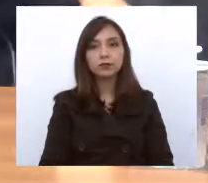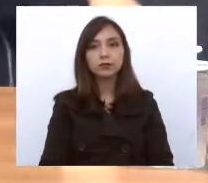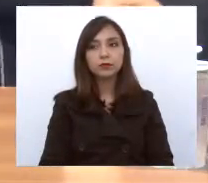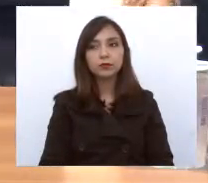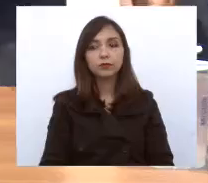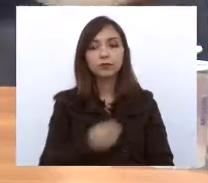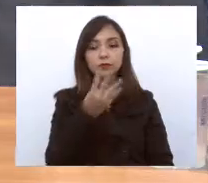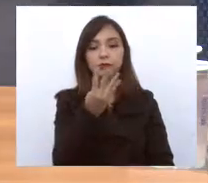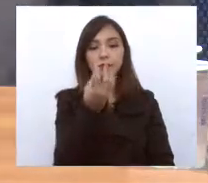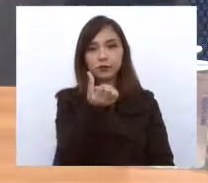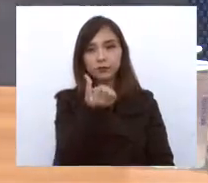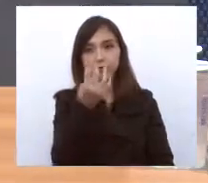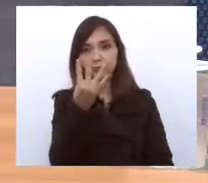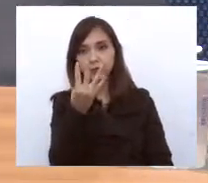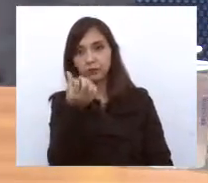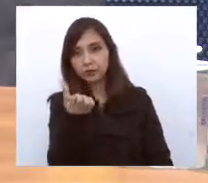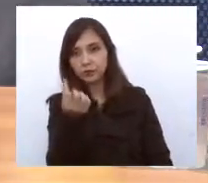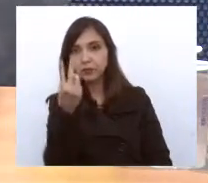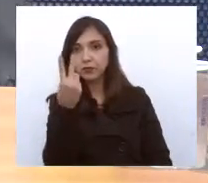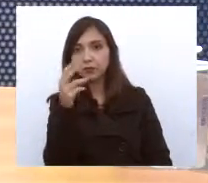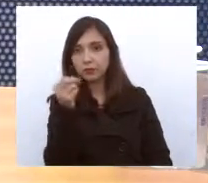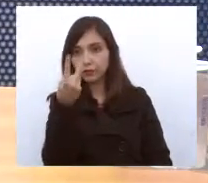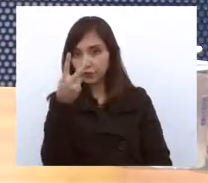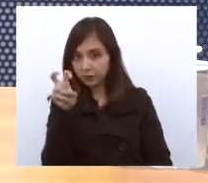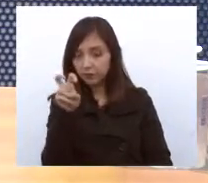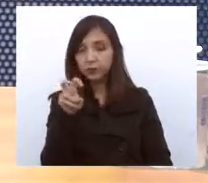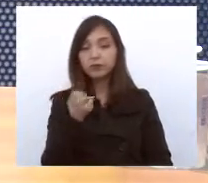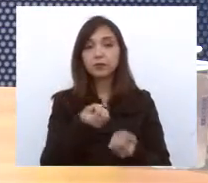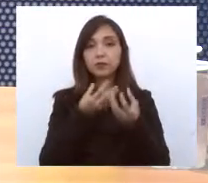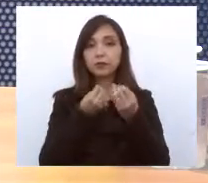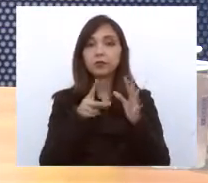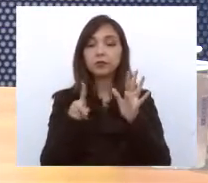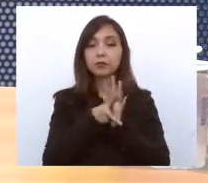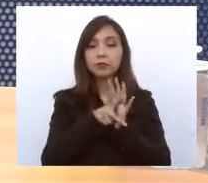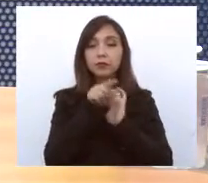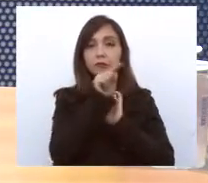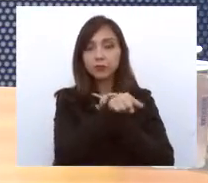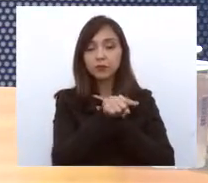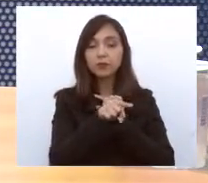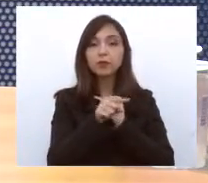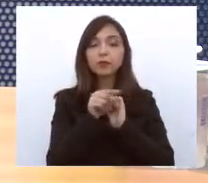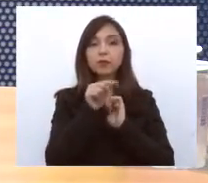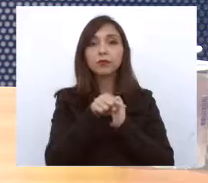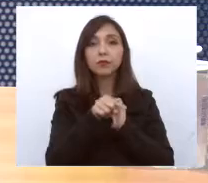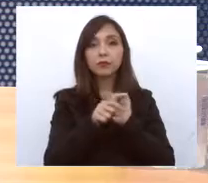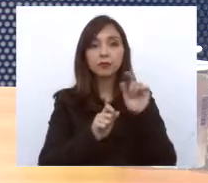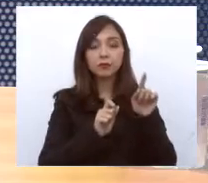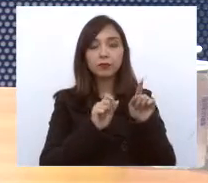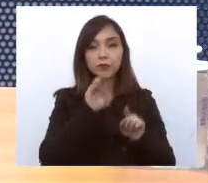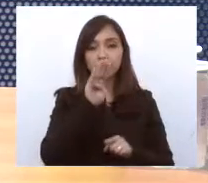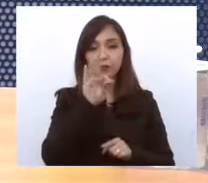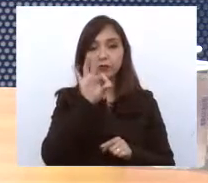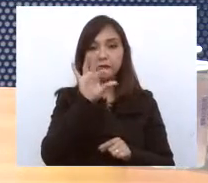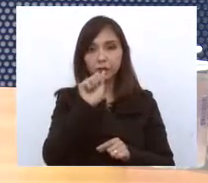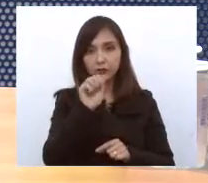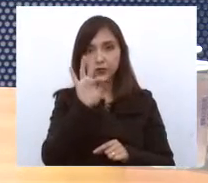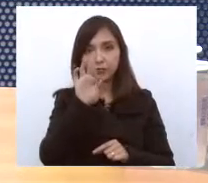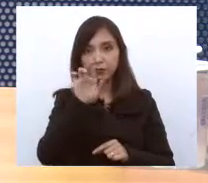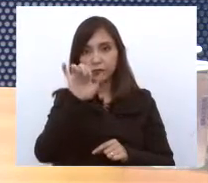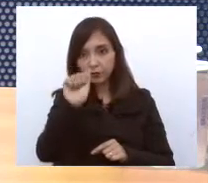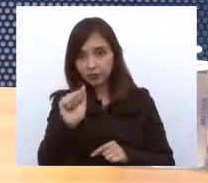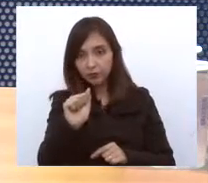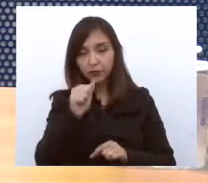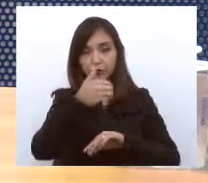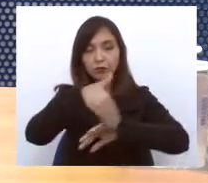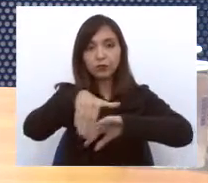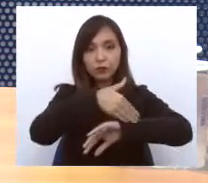votação do requerimento 4646/2015. Informações referentes à existência de um bota-fora na área localizada na